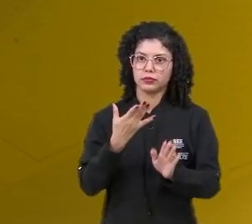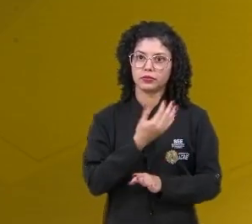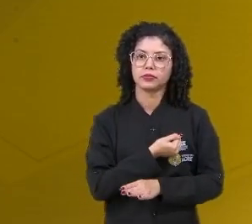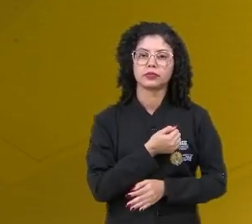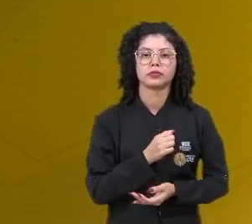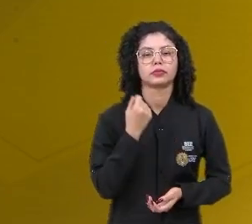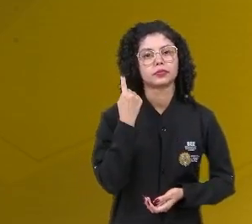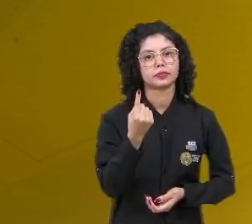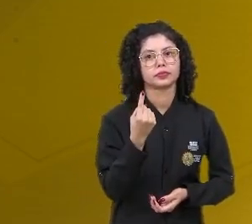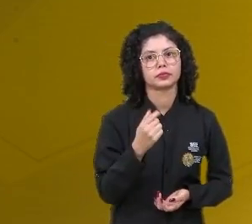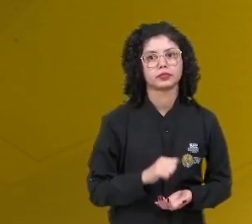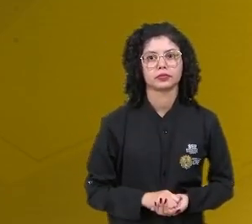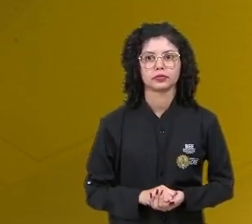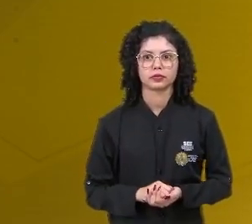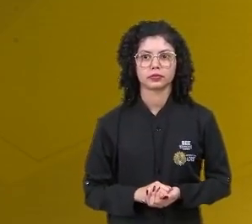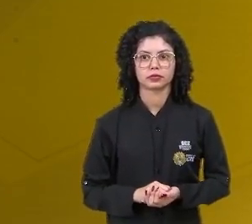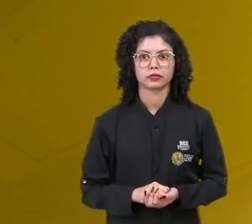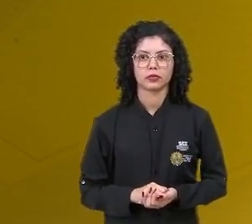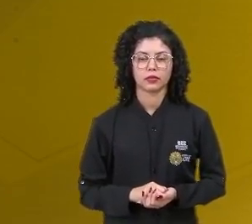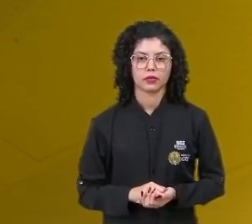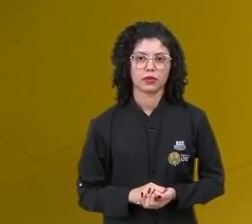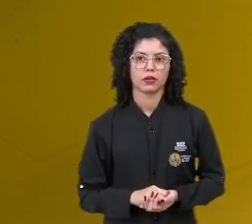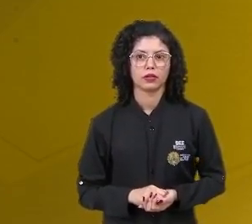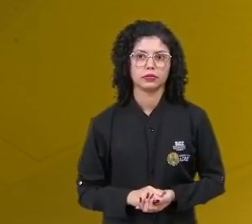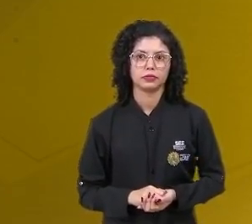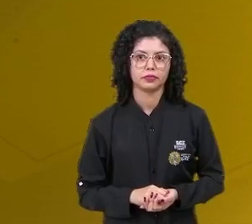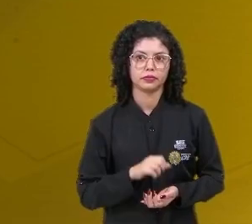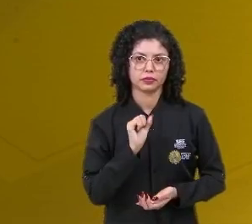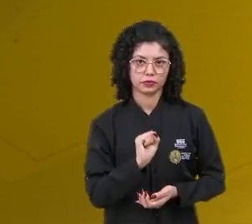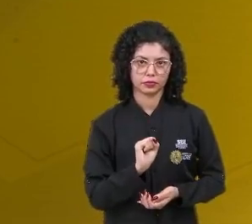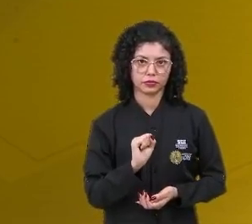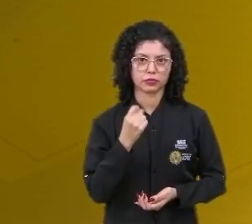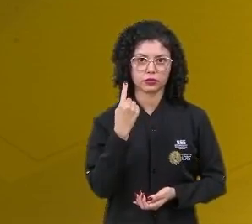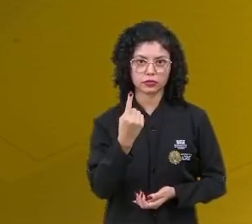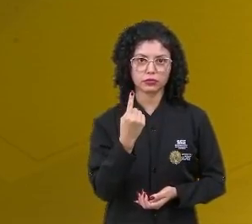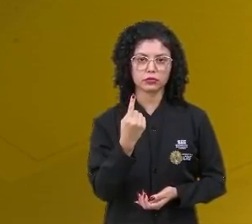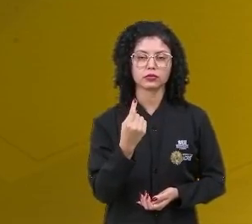número 1 aqui na hibridização. Então, o S